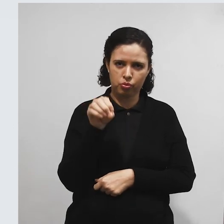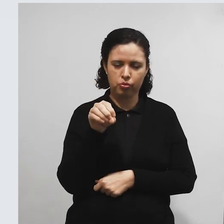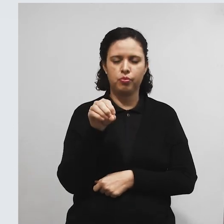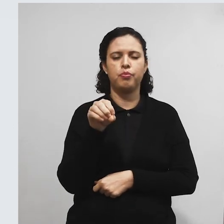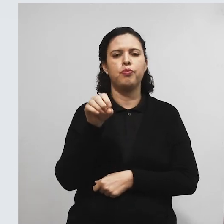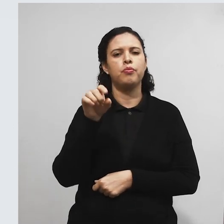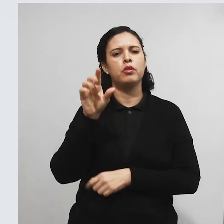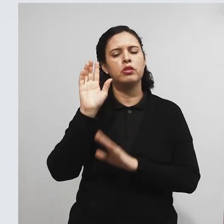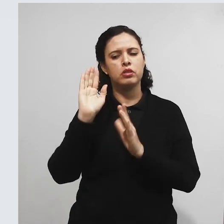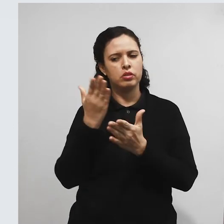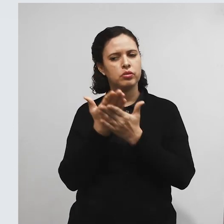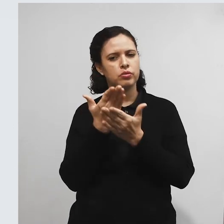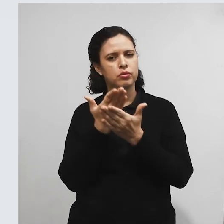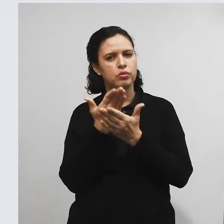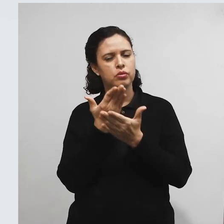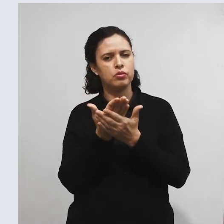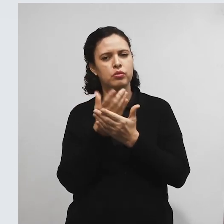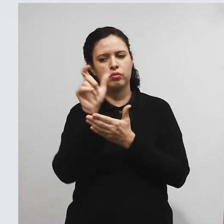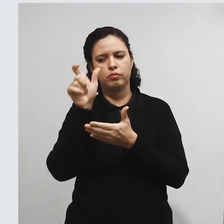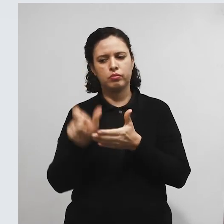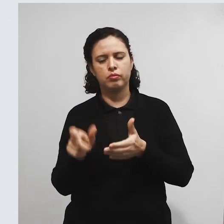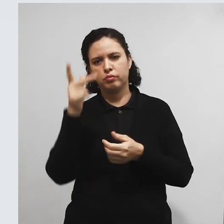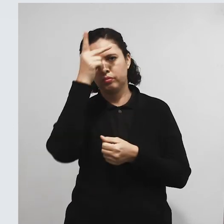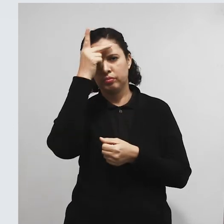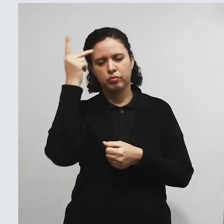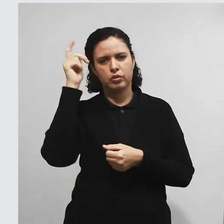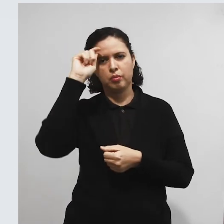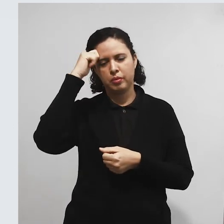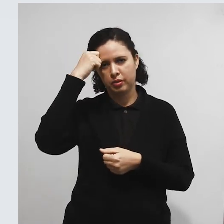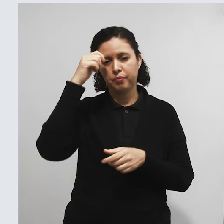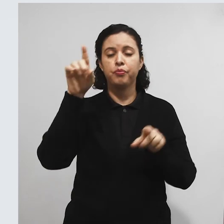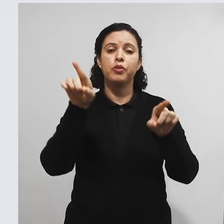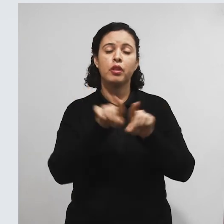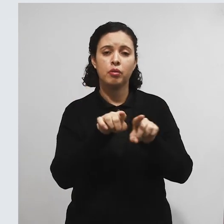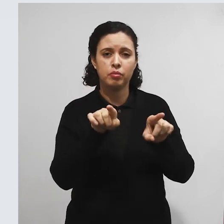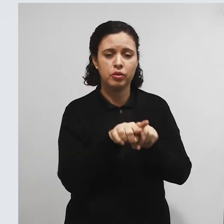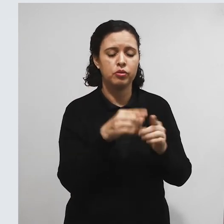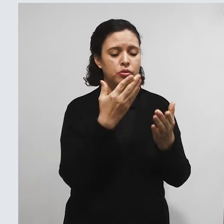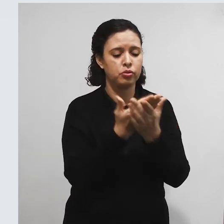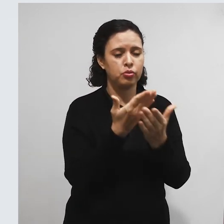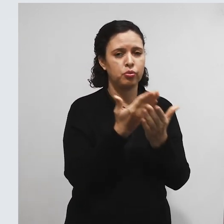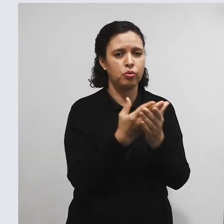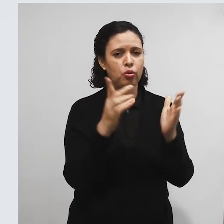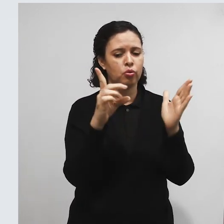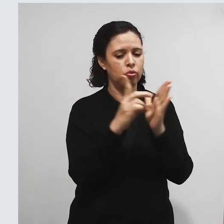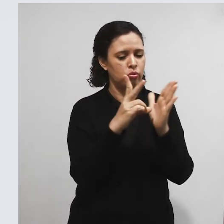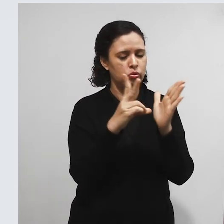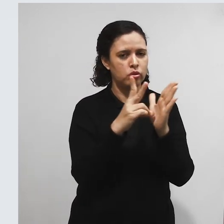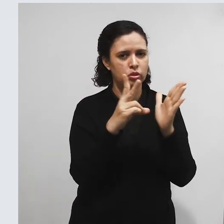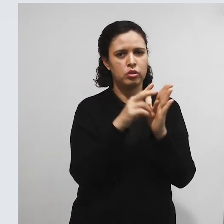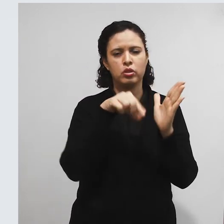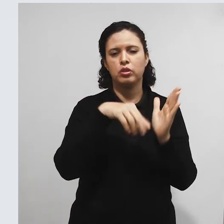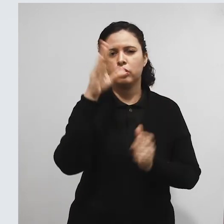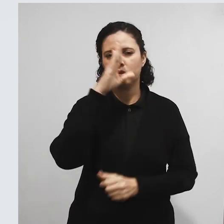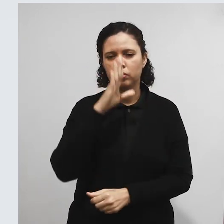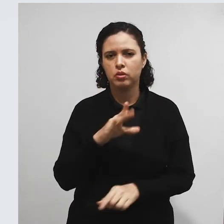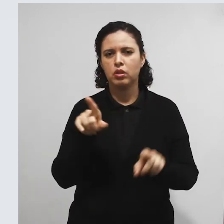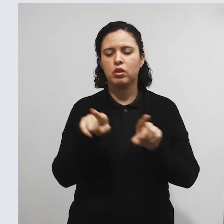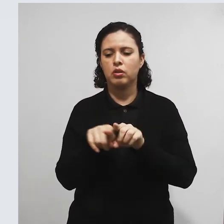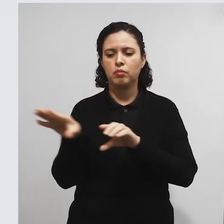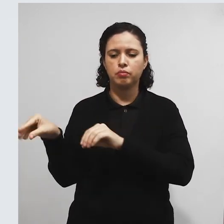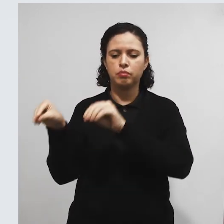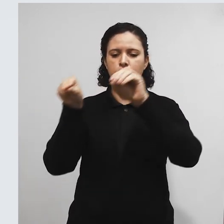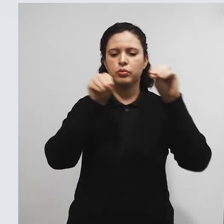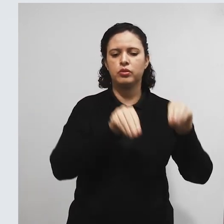no Brasil. Os estudos sobre os índios no Brasil, os estudos sobre a imigração